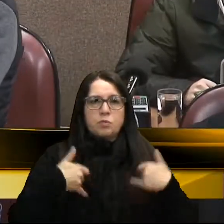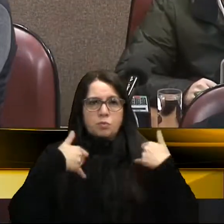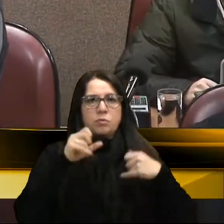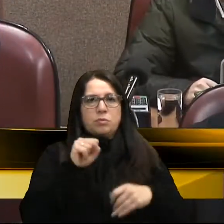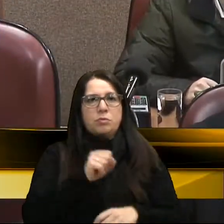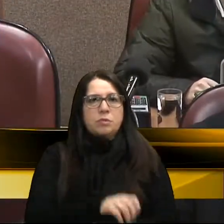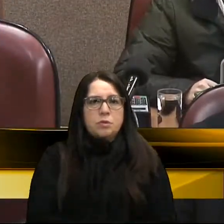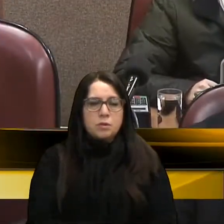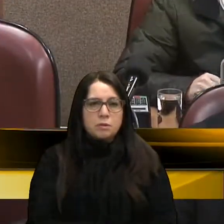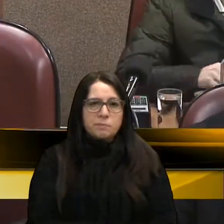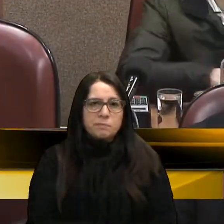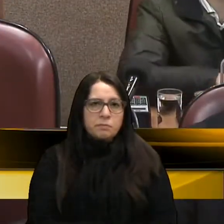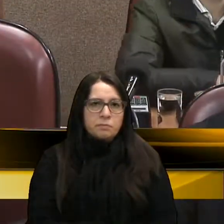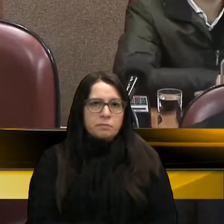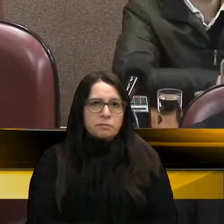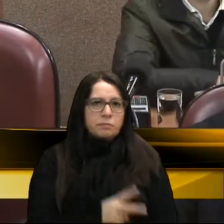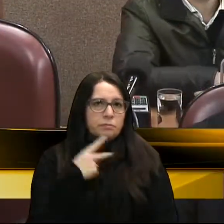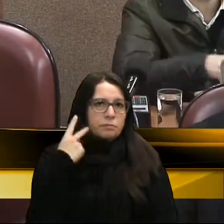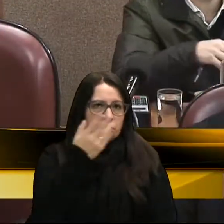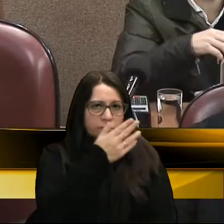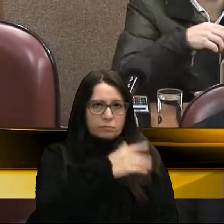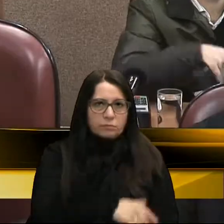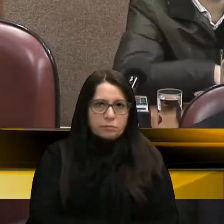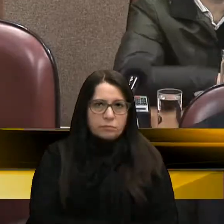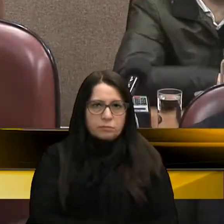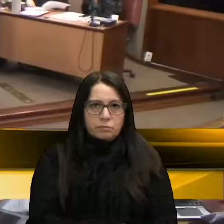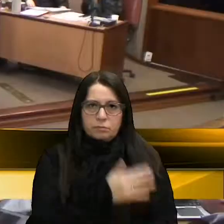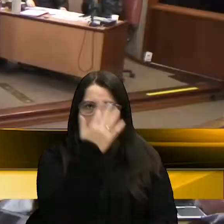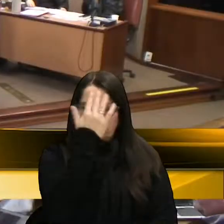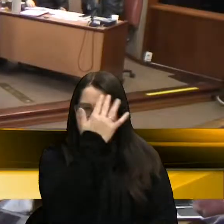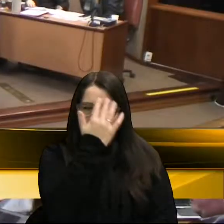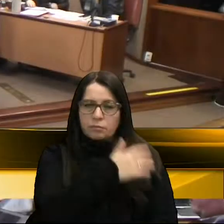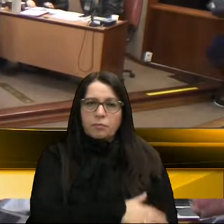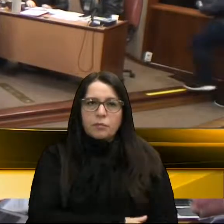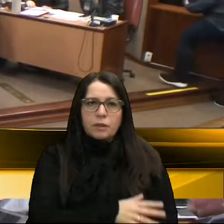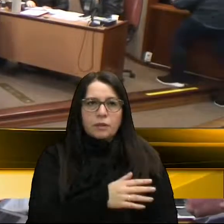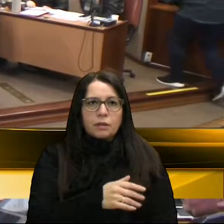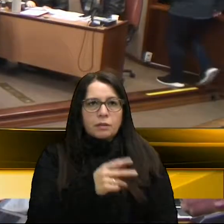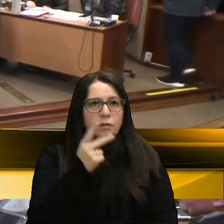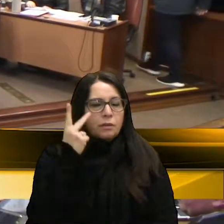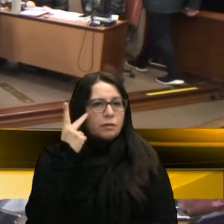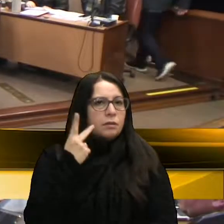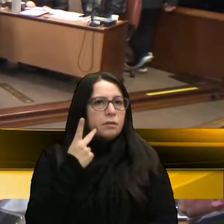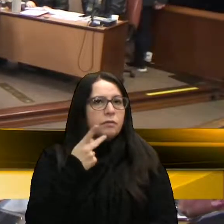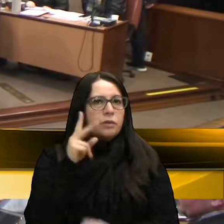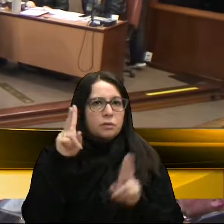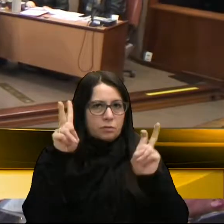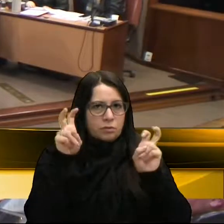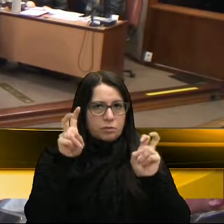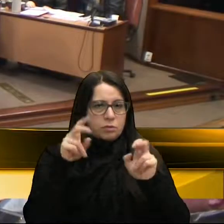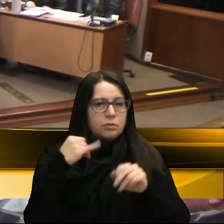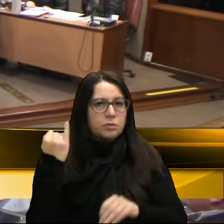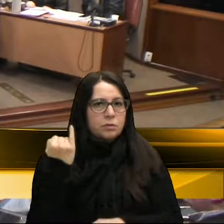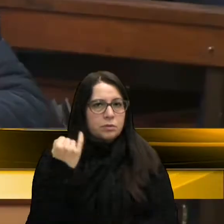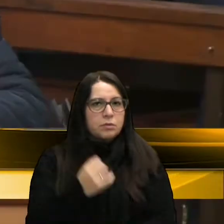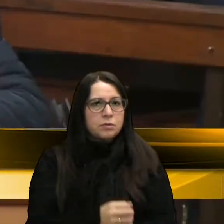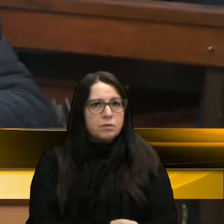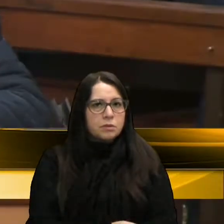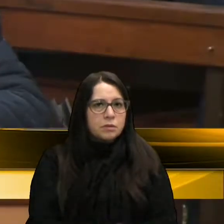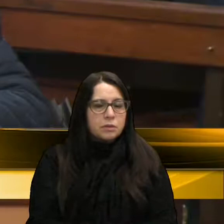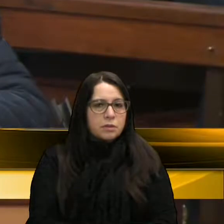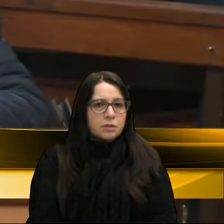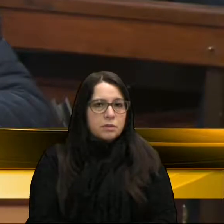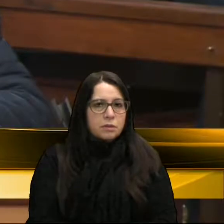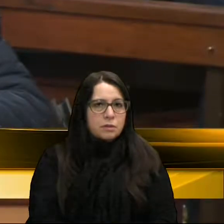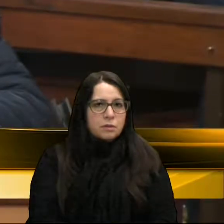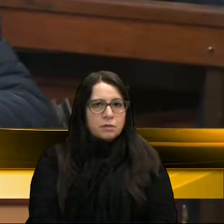sim. O senhor tem sua parte, senhor vereador. Obrigado, vereador Renato. Vossa Excelência aborda um assunto pertinente